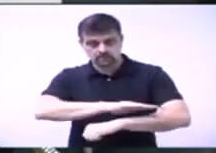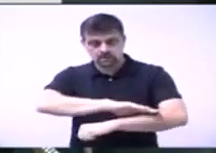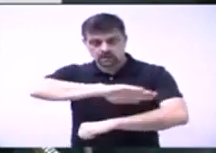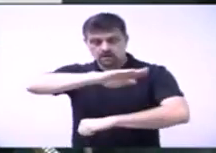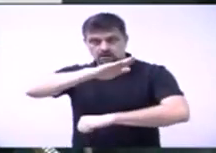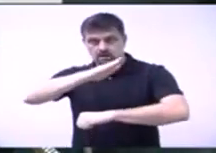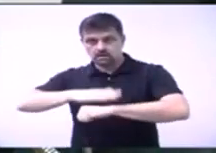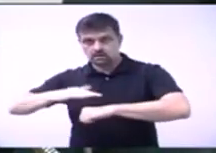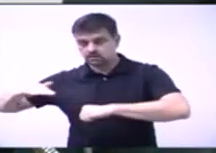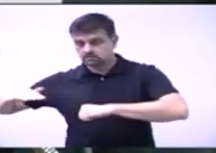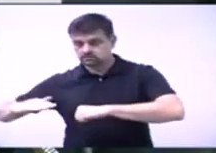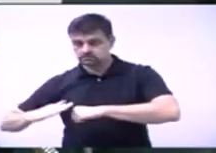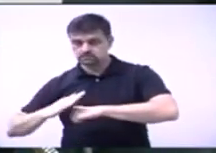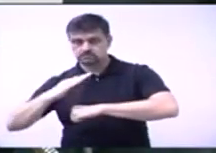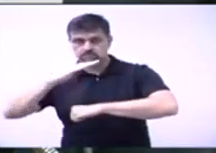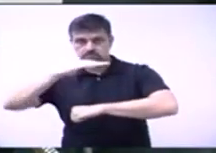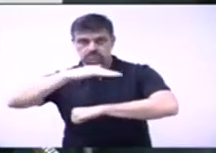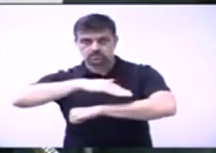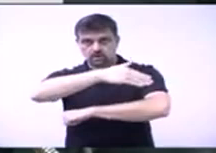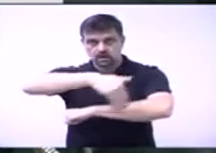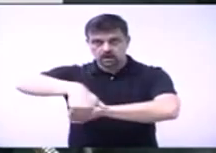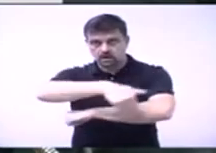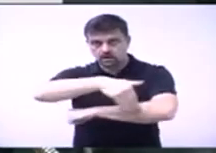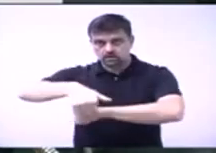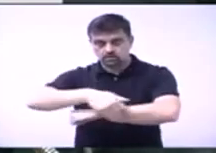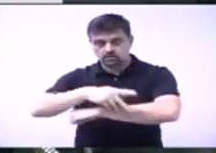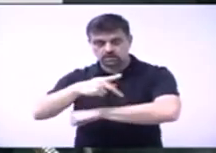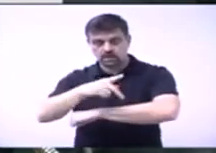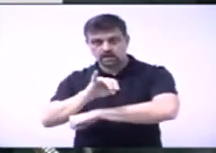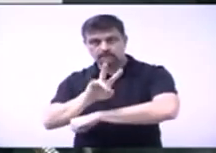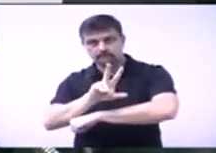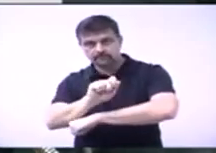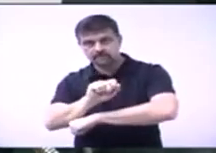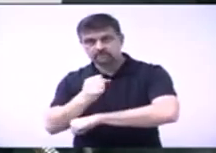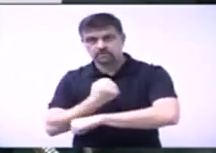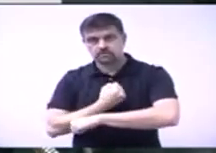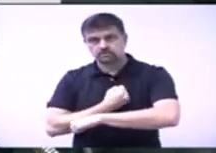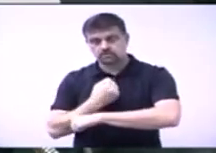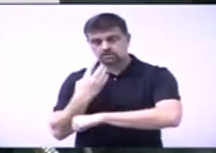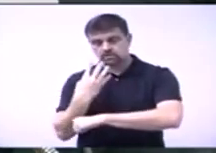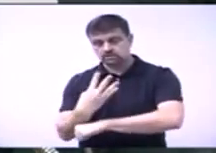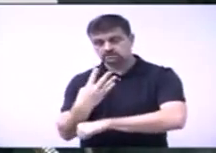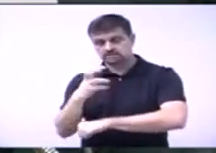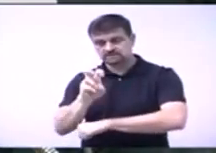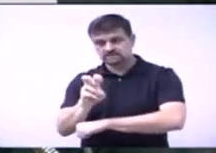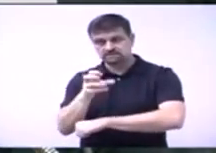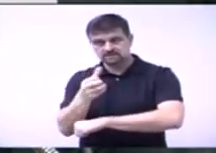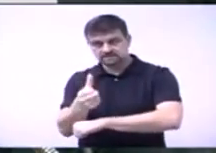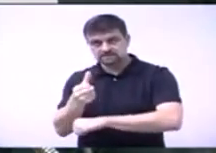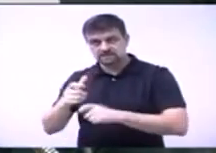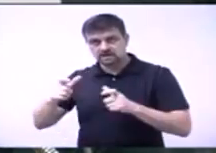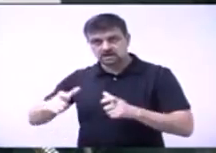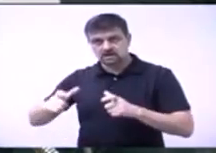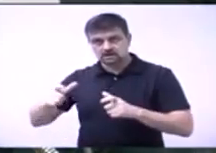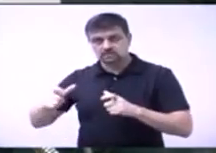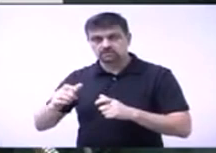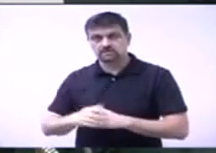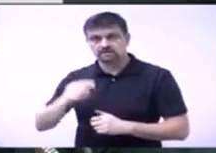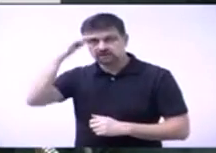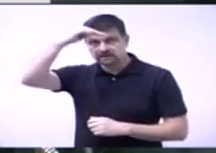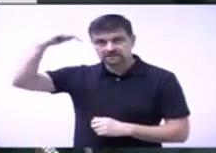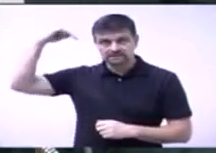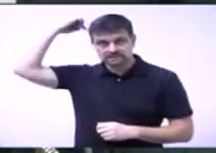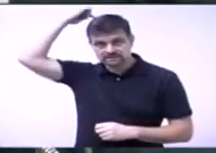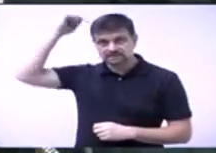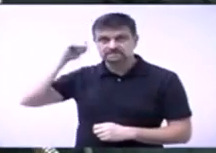lombofaixa localizada na rua Argemiro Piva, altura do número 456, no bairro Santa Catarina.